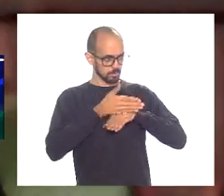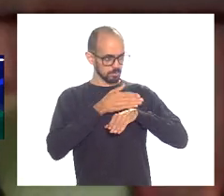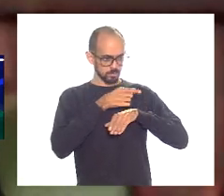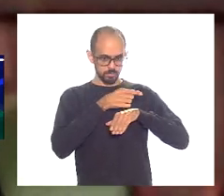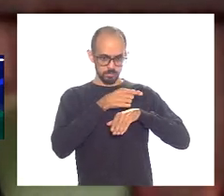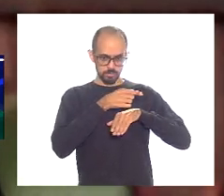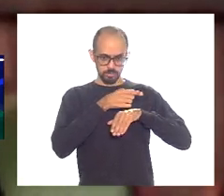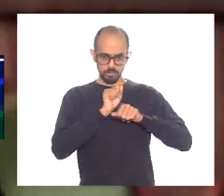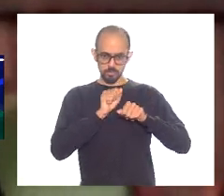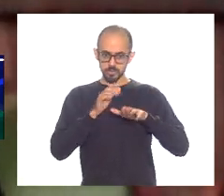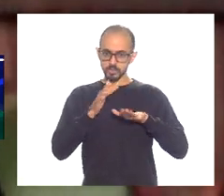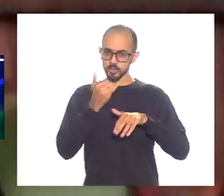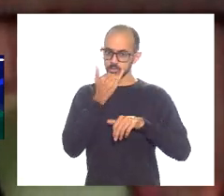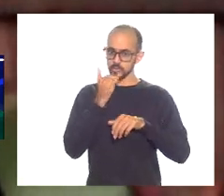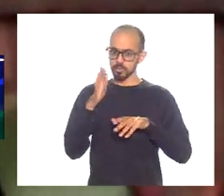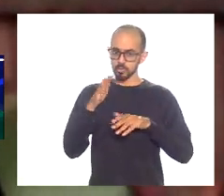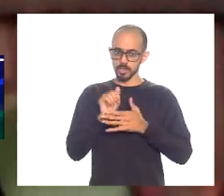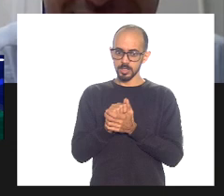Tá legal.